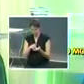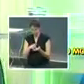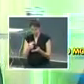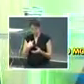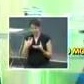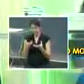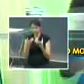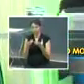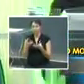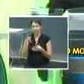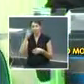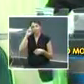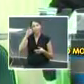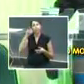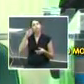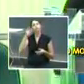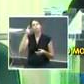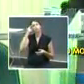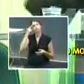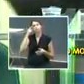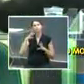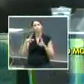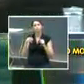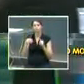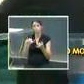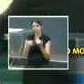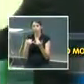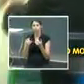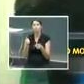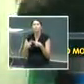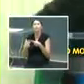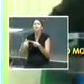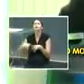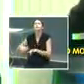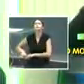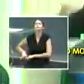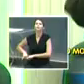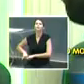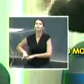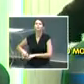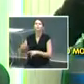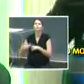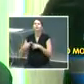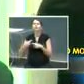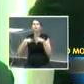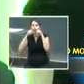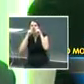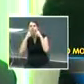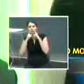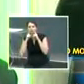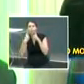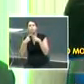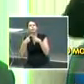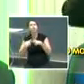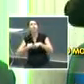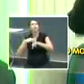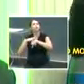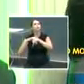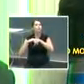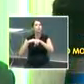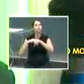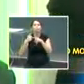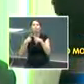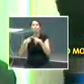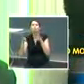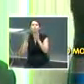uma razão para tudo, para o sofrimento, para a perca, para o choro, para a enfermidade, para a porta